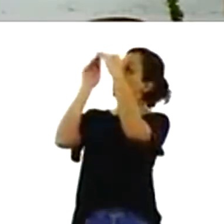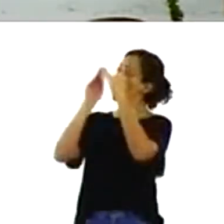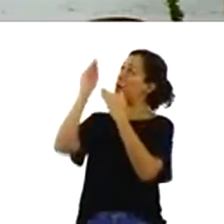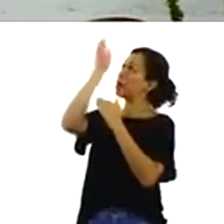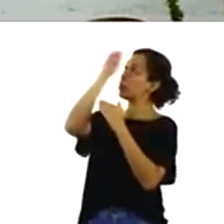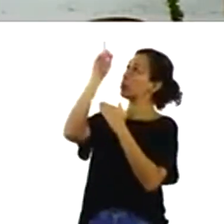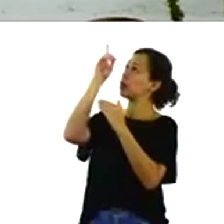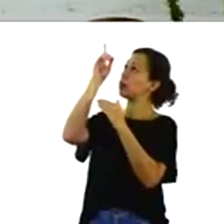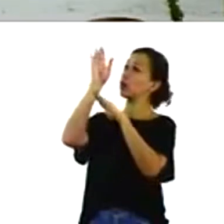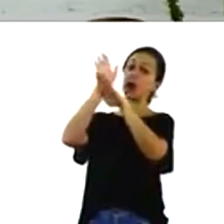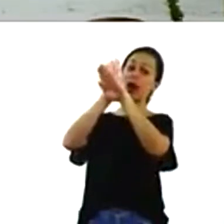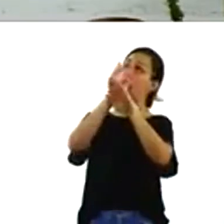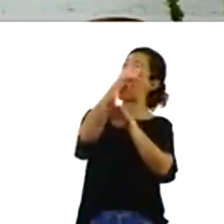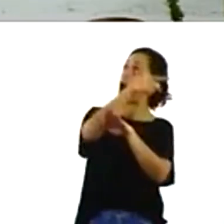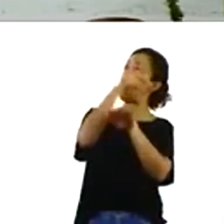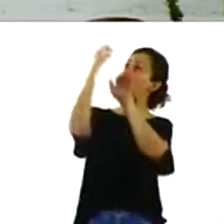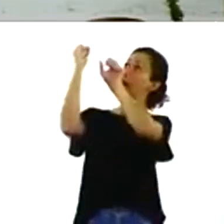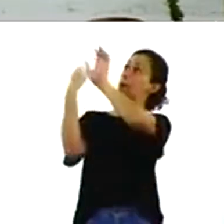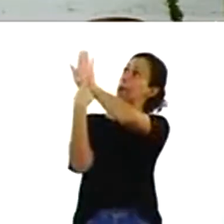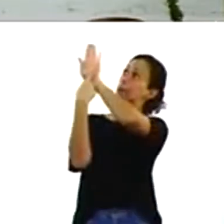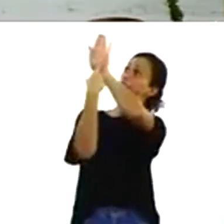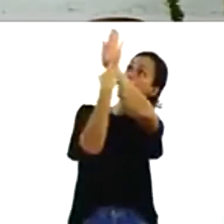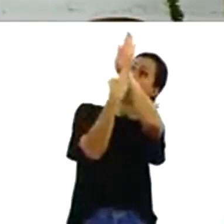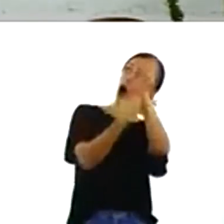sejam iluminados, porque, note bem,